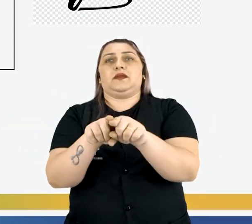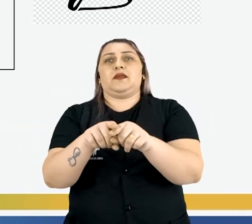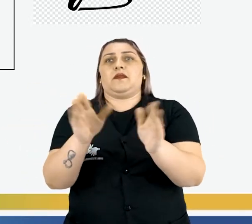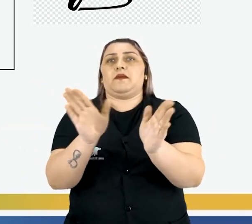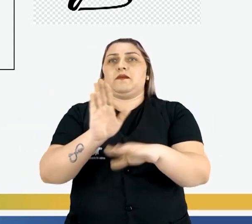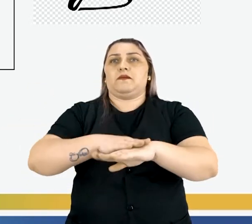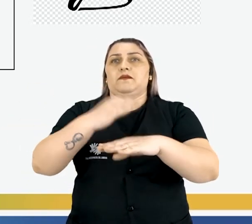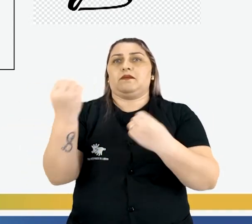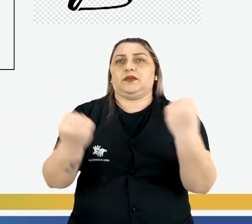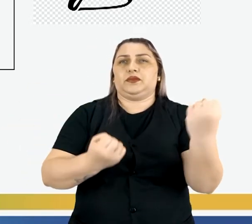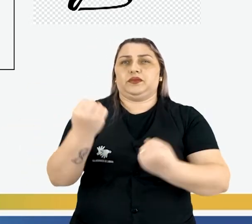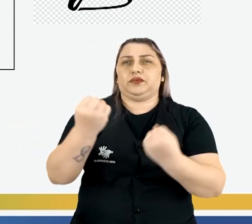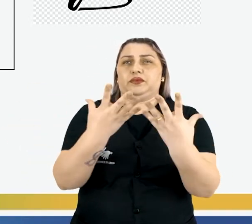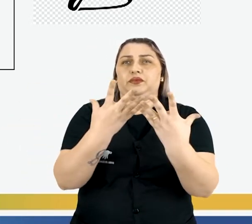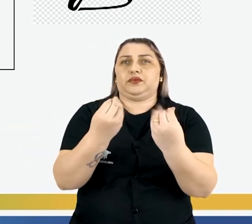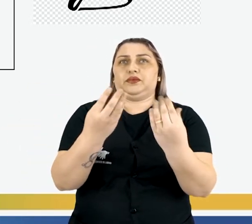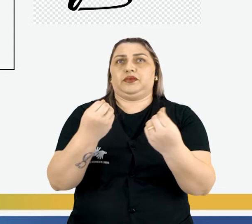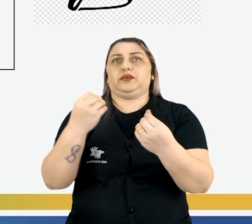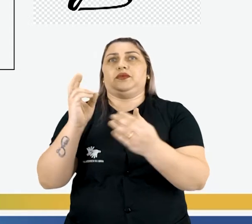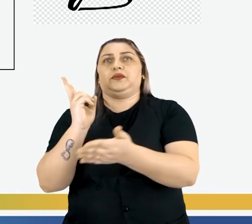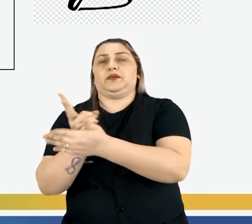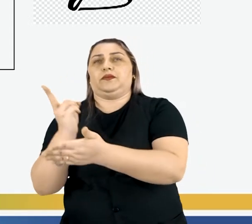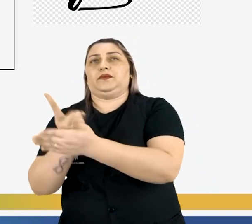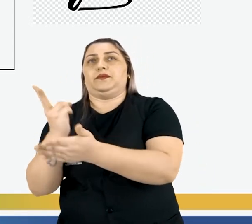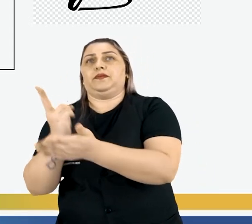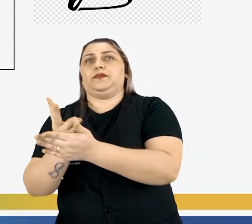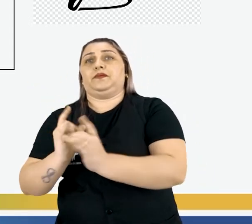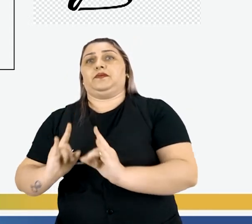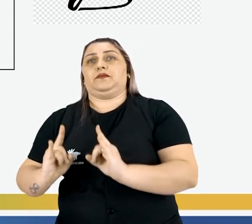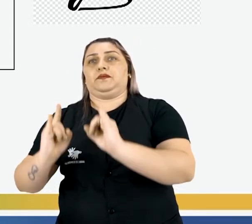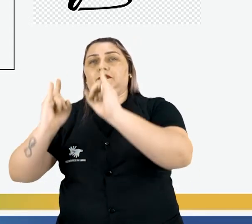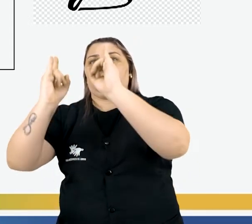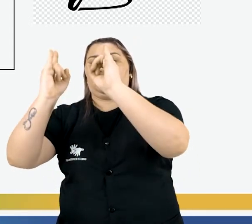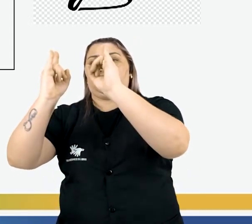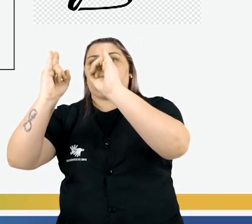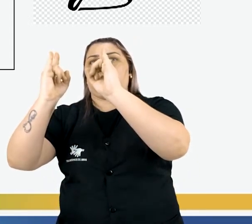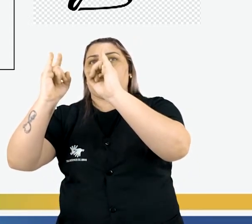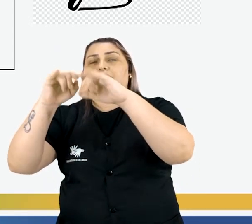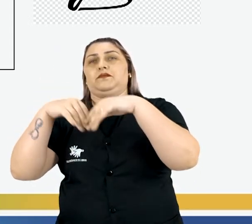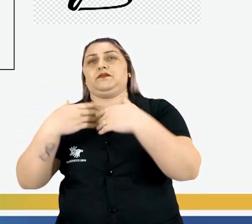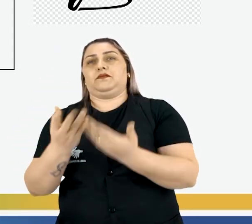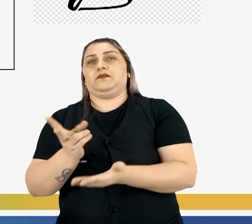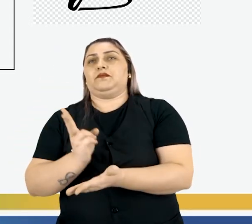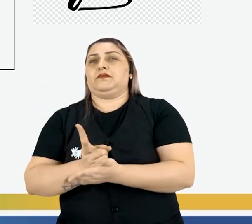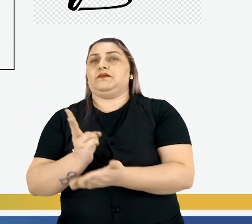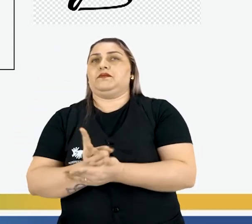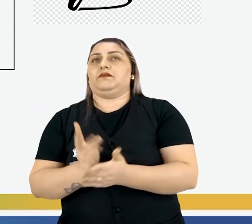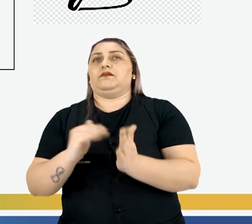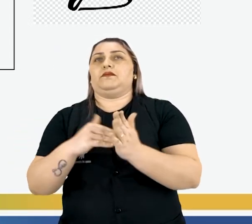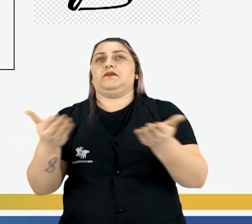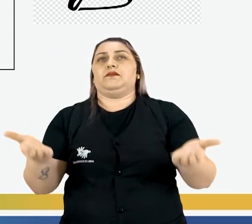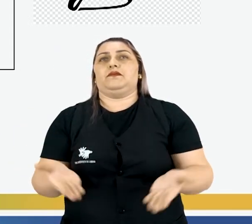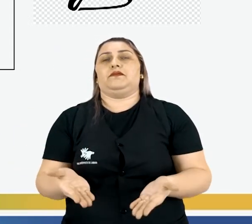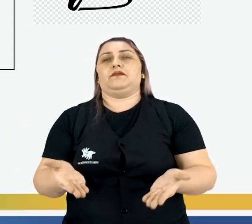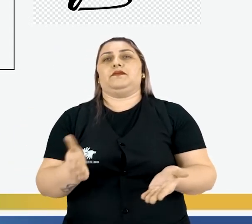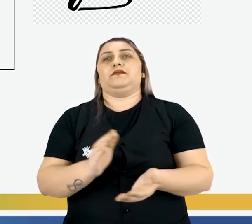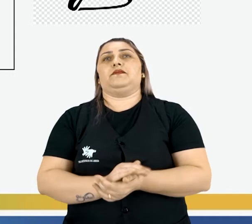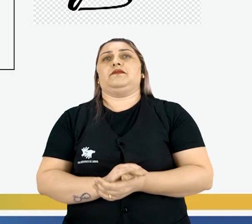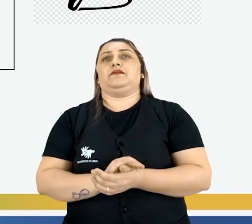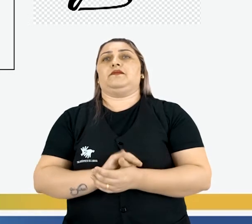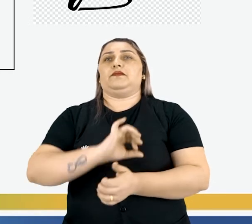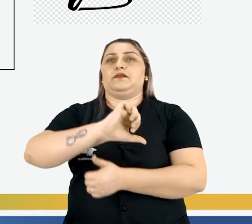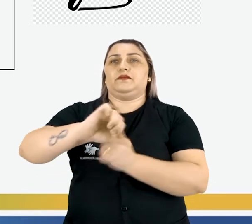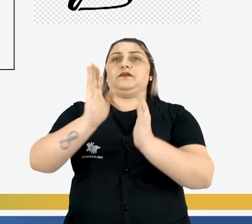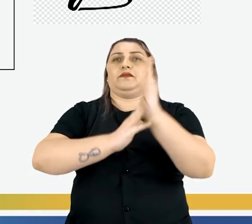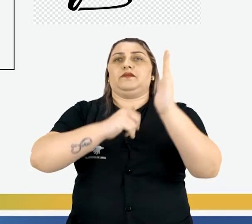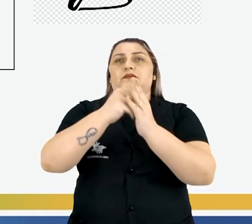e automóveis. E as permanências? Nós também vimos que o prédio permanece, não é? Foi reformado,